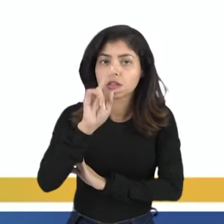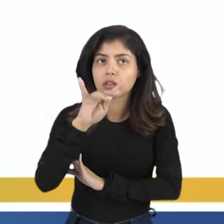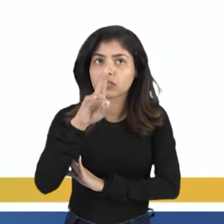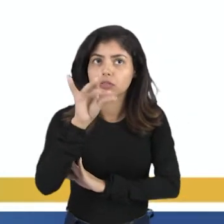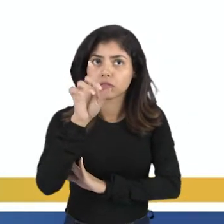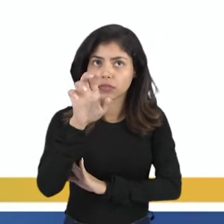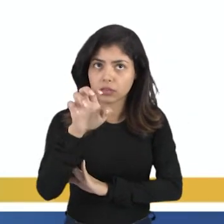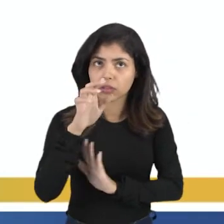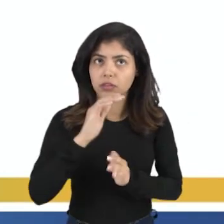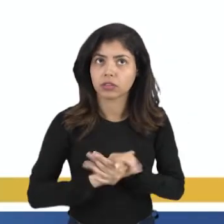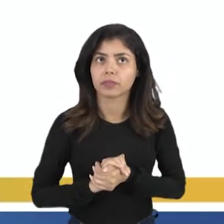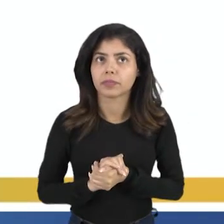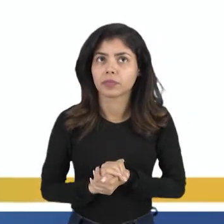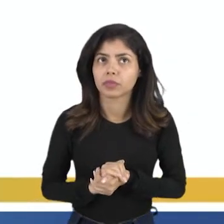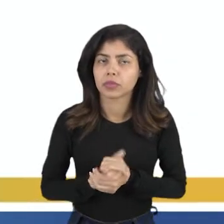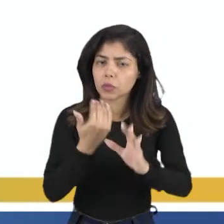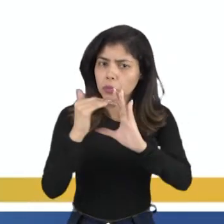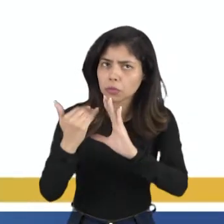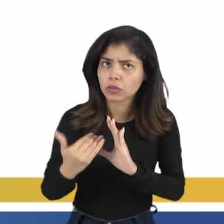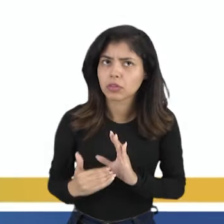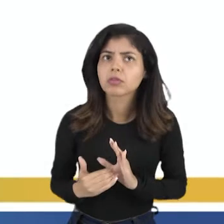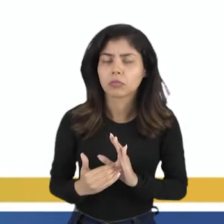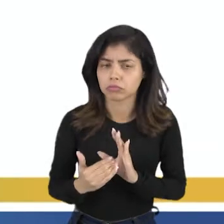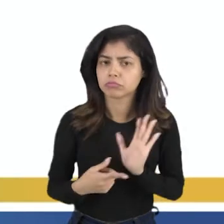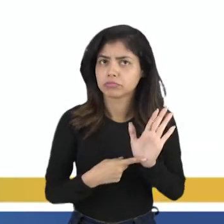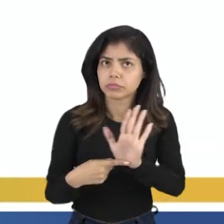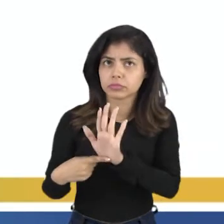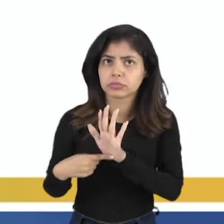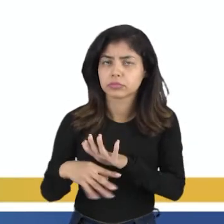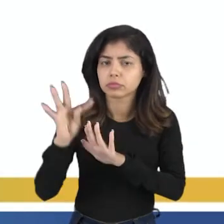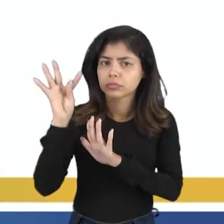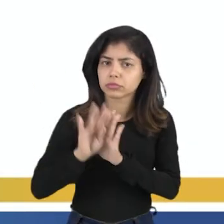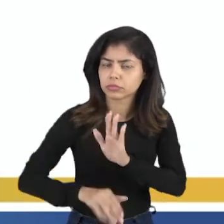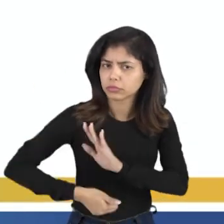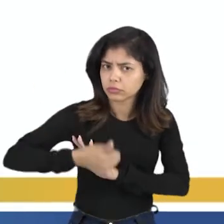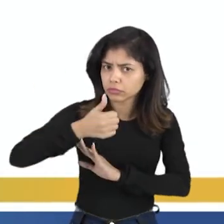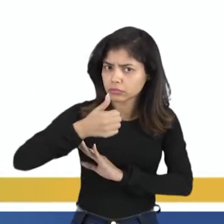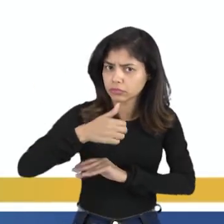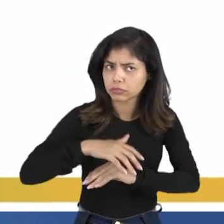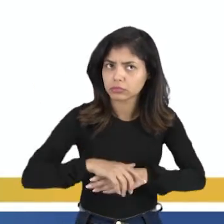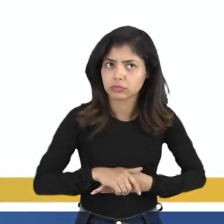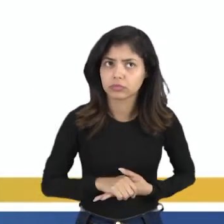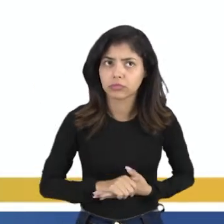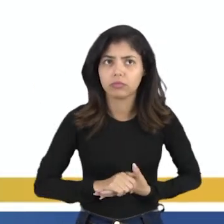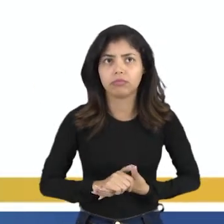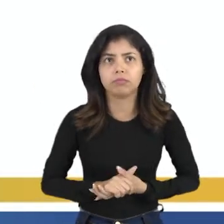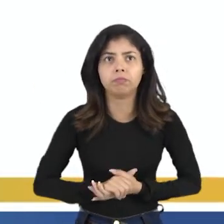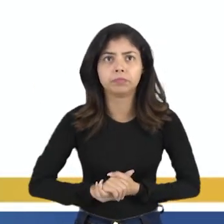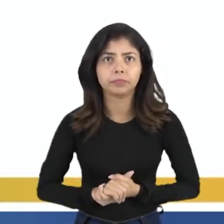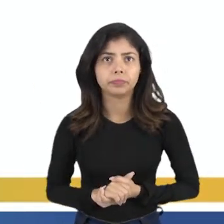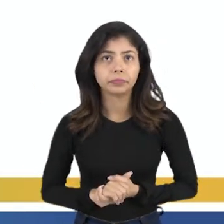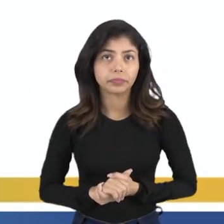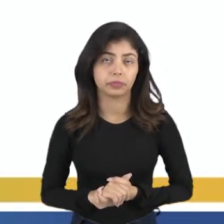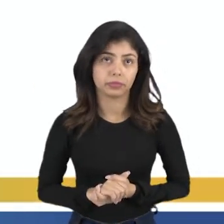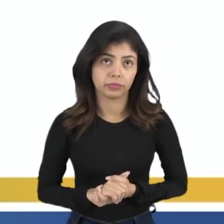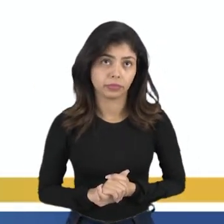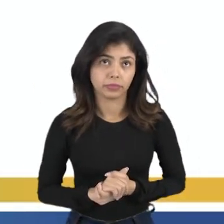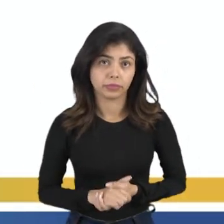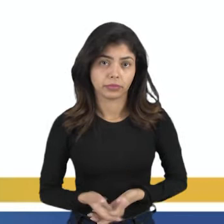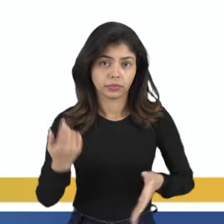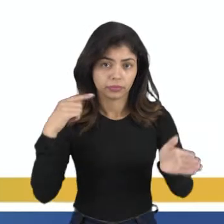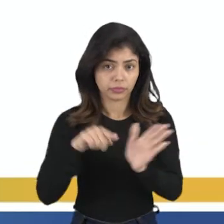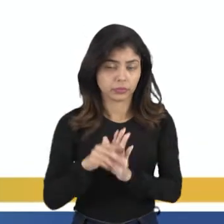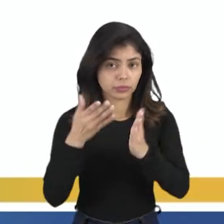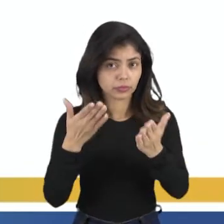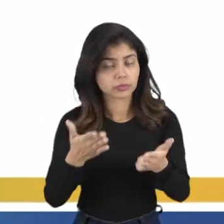de criatividade em publicidade apresentado no texto 1? Então, a nossa pergunta que nós